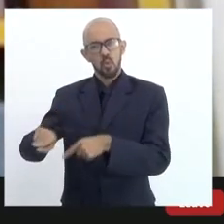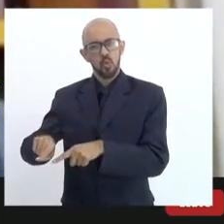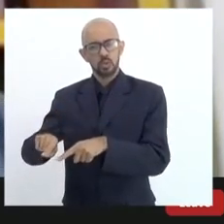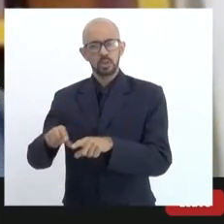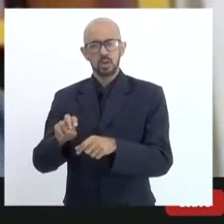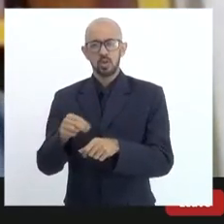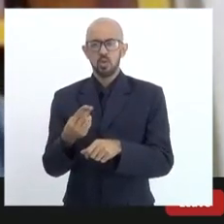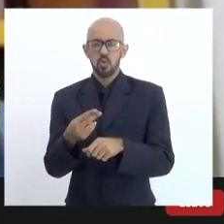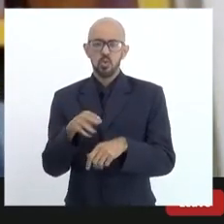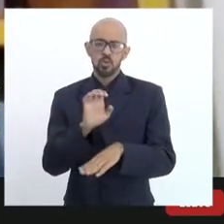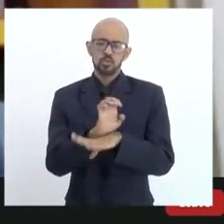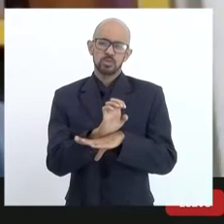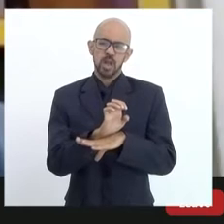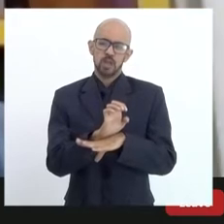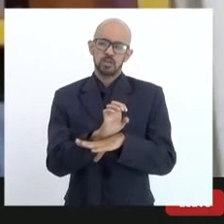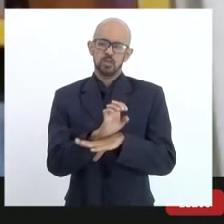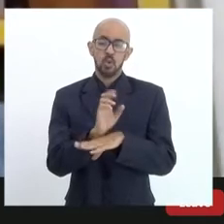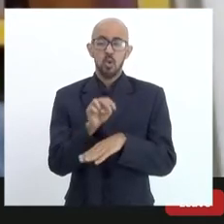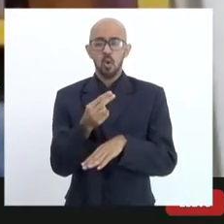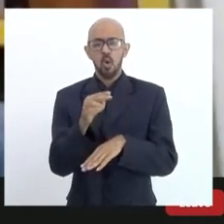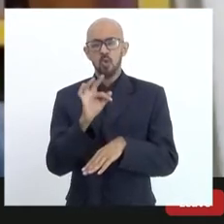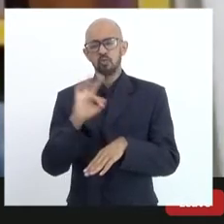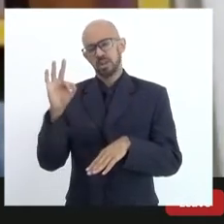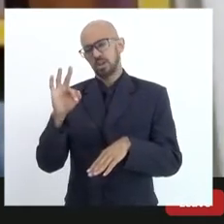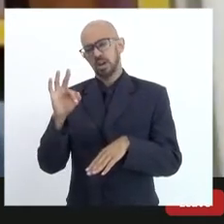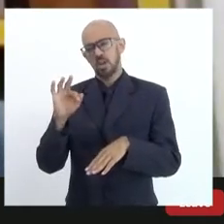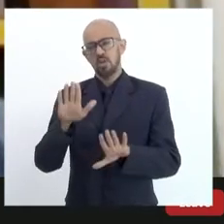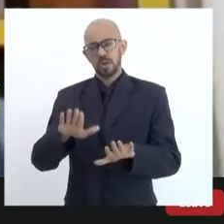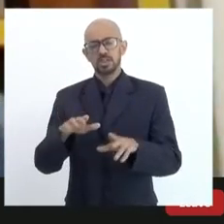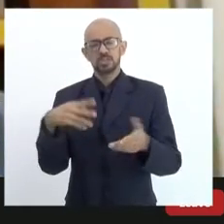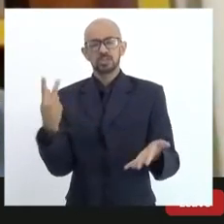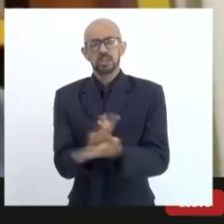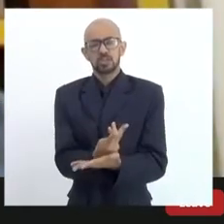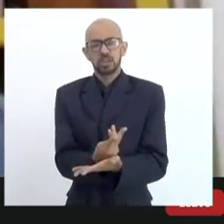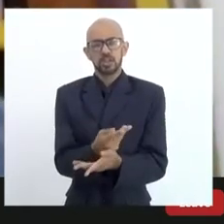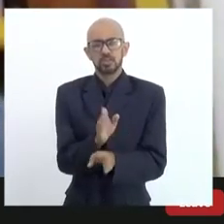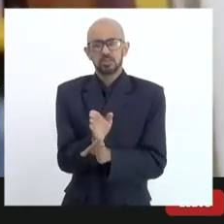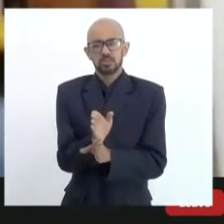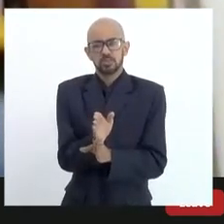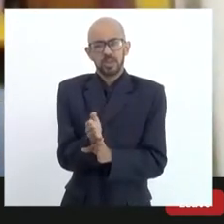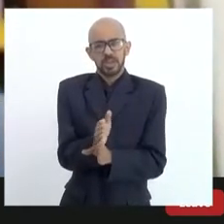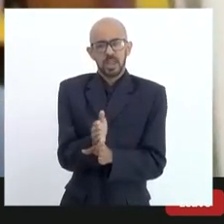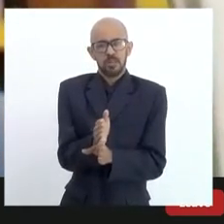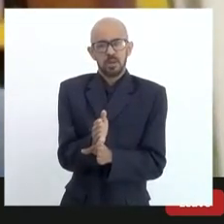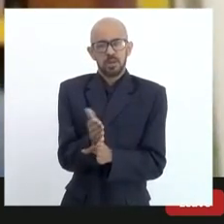nem lá federalmente, ok? E acaba isso virando um equilíbrio que ninguém quer chatear ninguém.